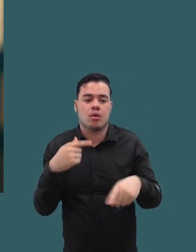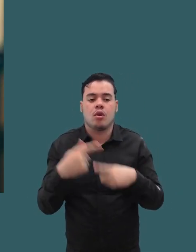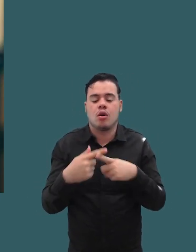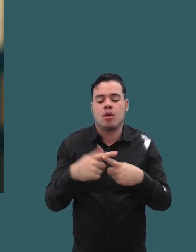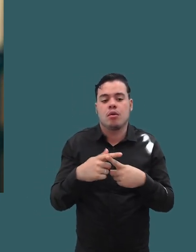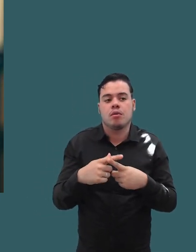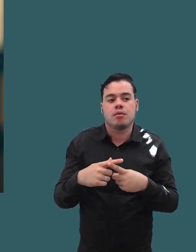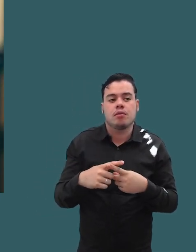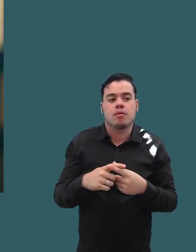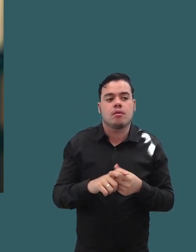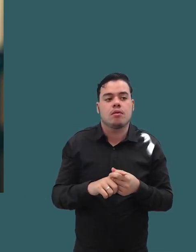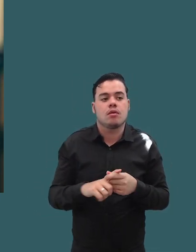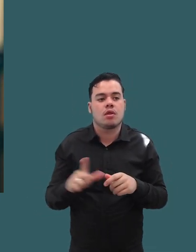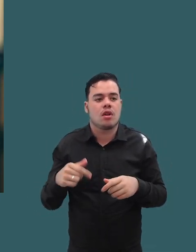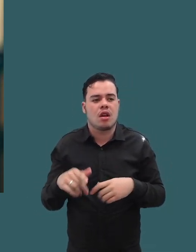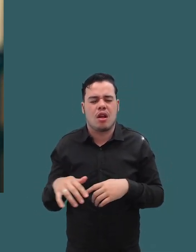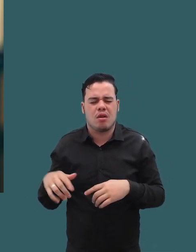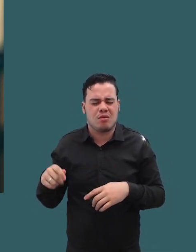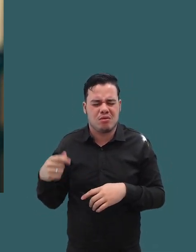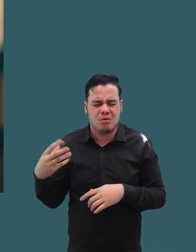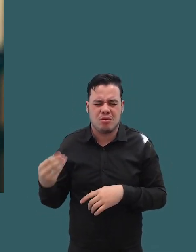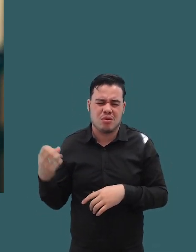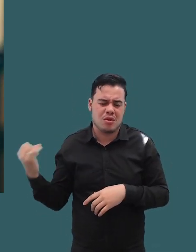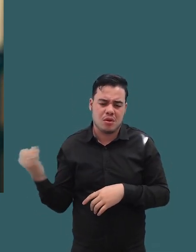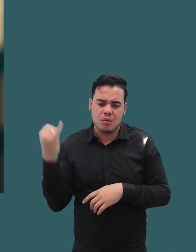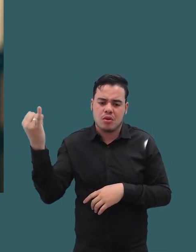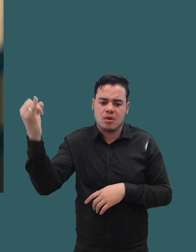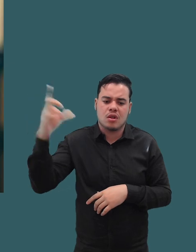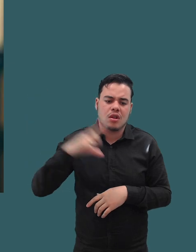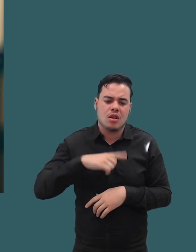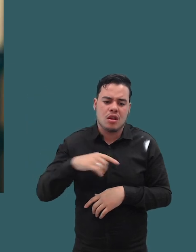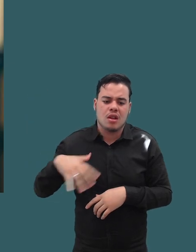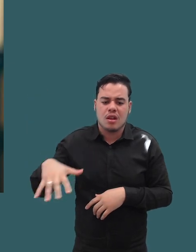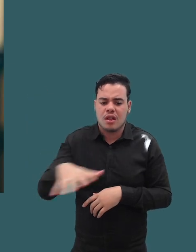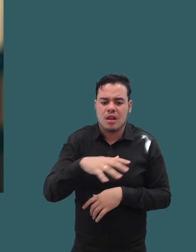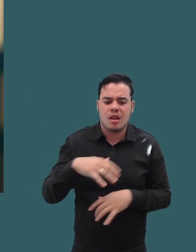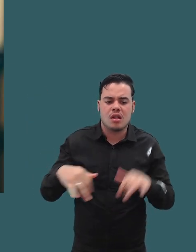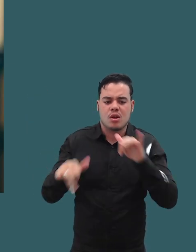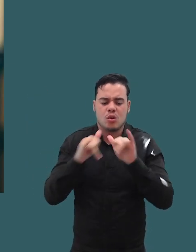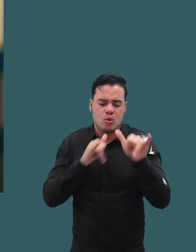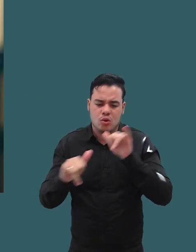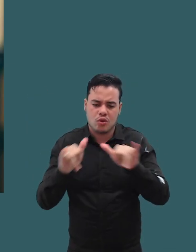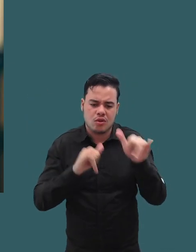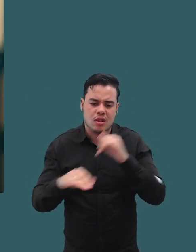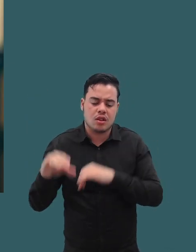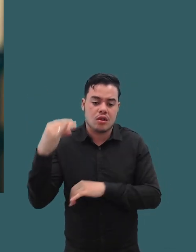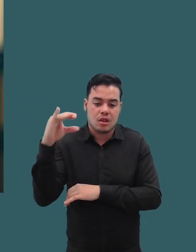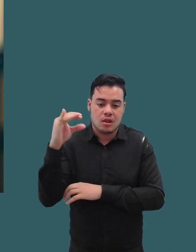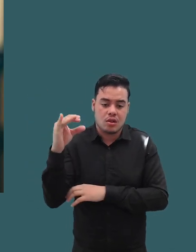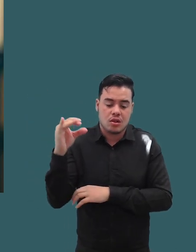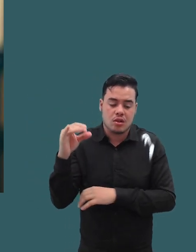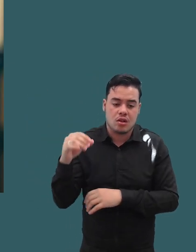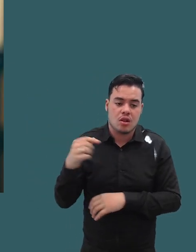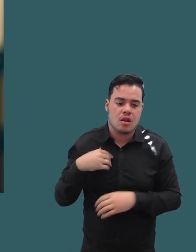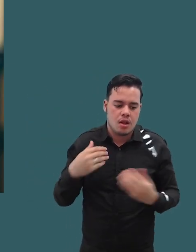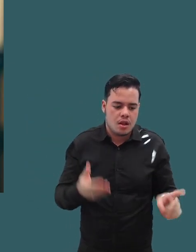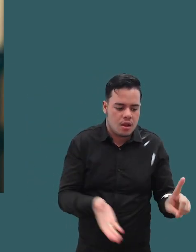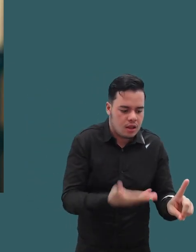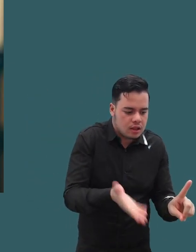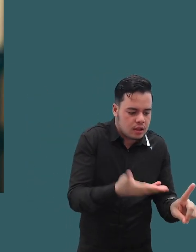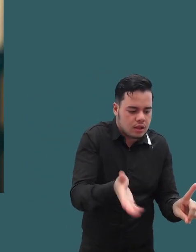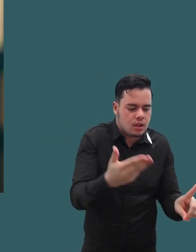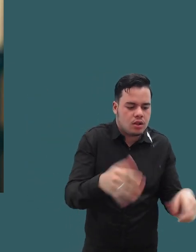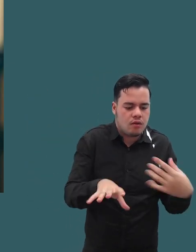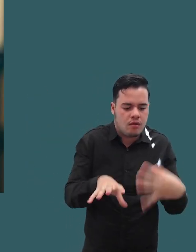essa interlocução é fundamental para a gente vitalizar a área de divulgação científica e estimular a formação